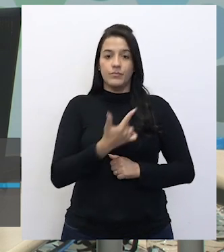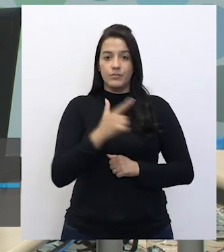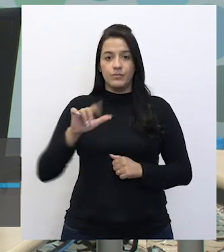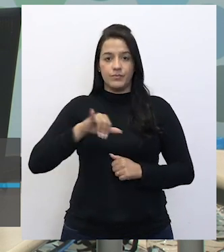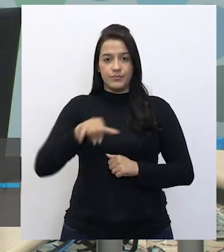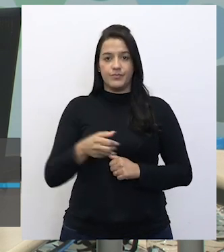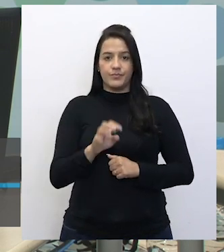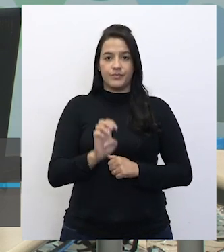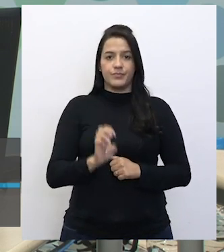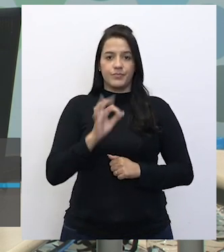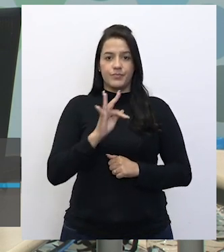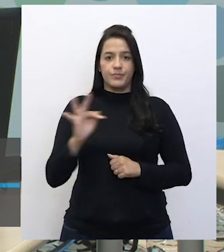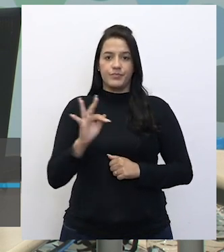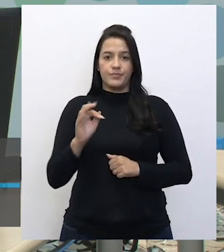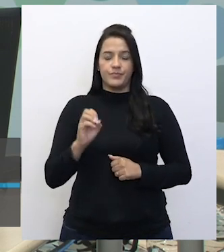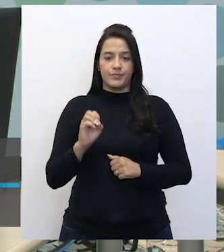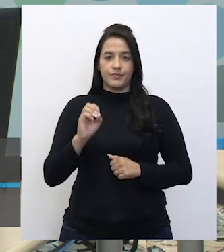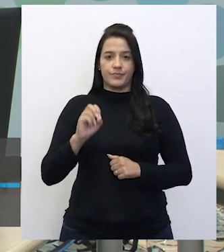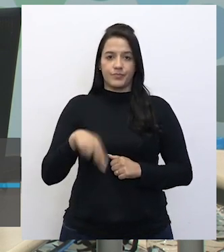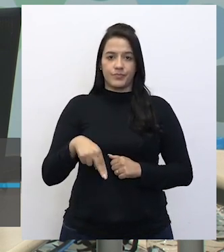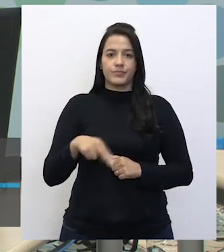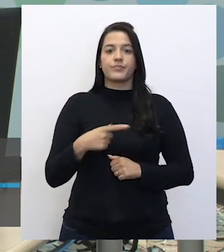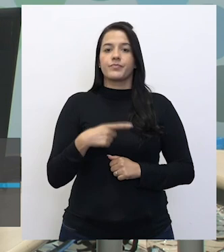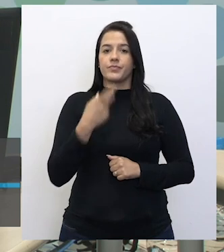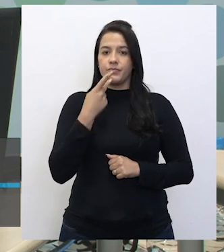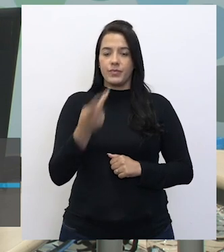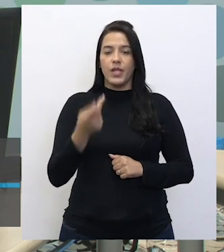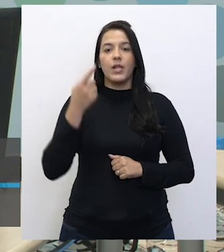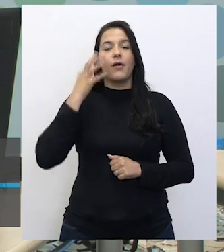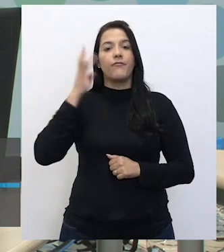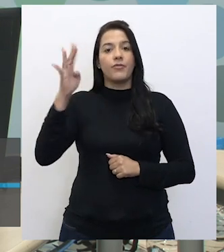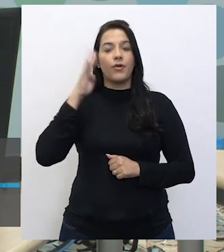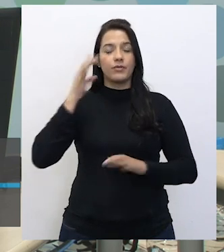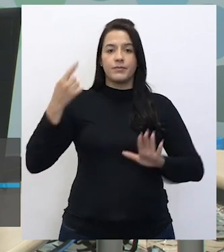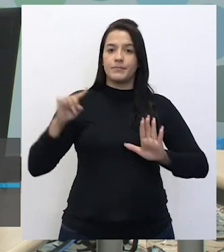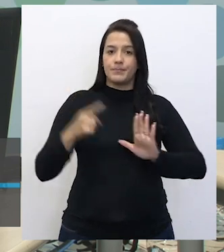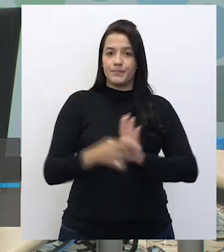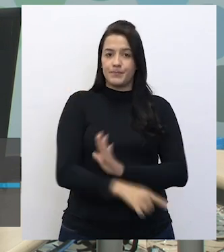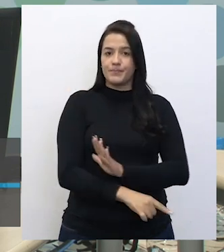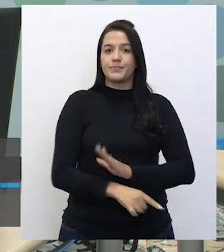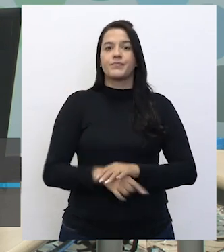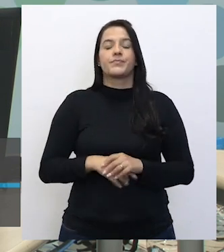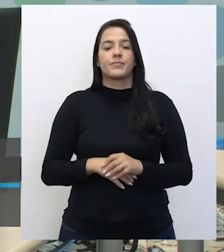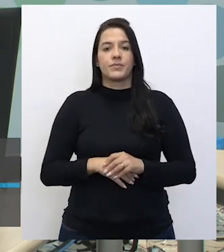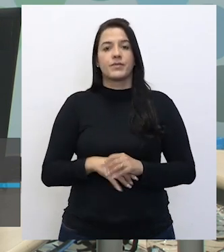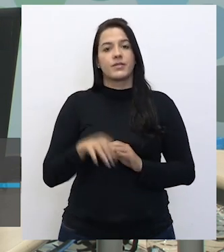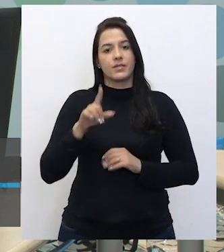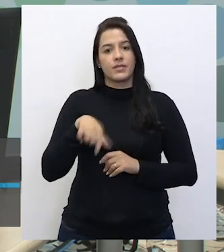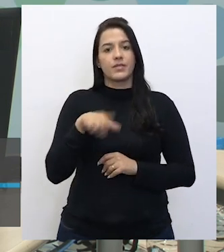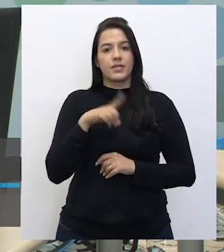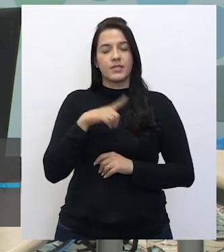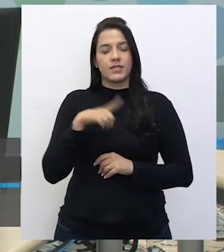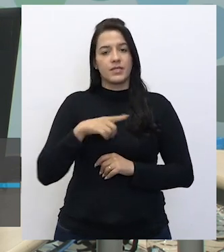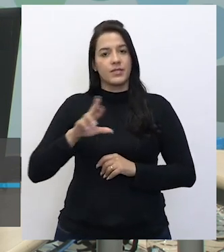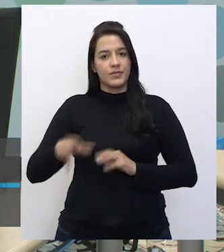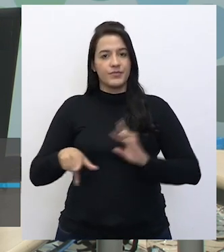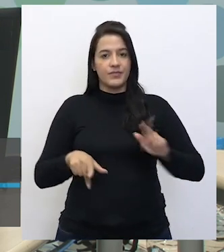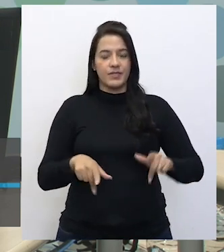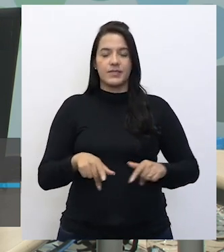filósofo especialista e pesquisador, se aprofunda no conhecimento. Portanto, a resposta dele é sim, né? Há diferença entre as duas coisas,